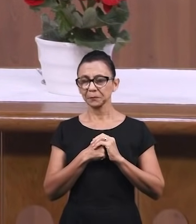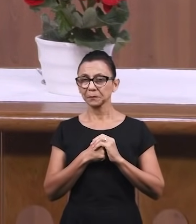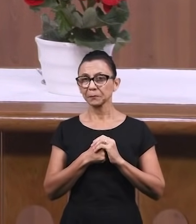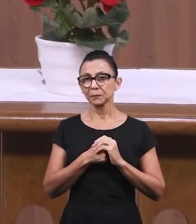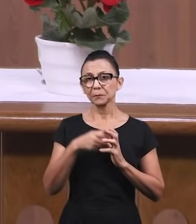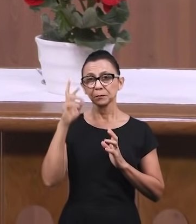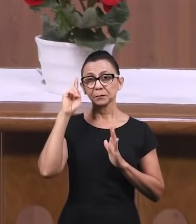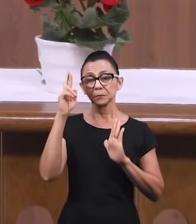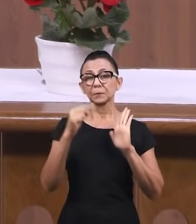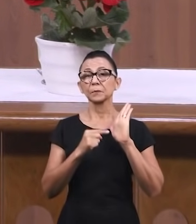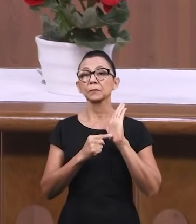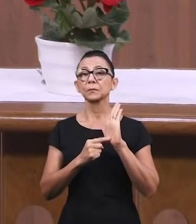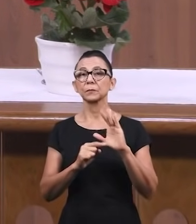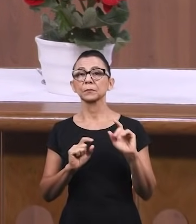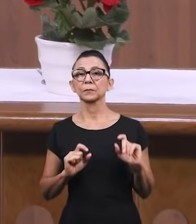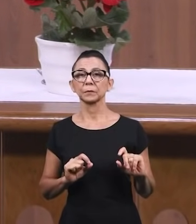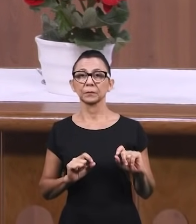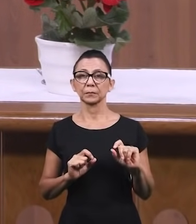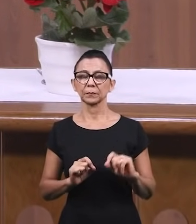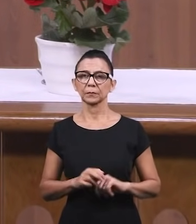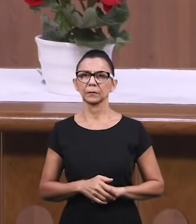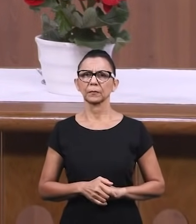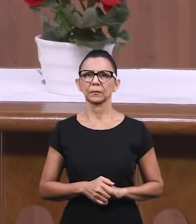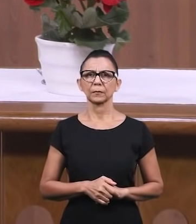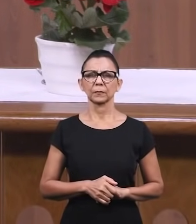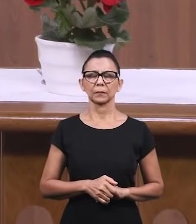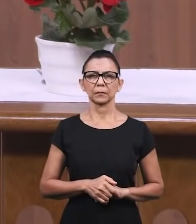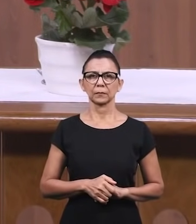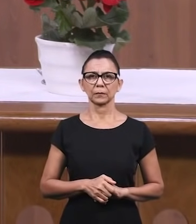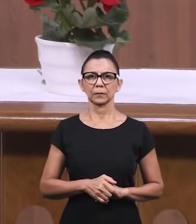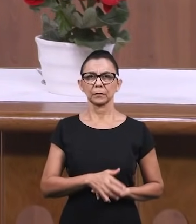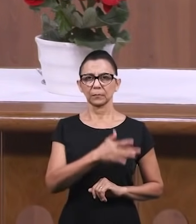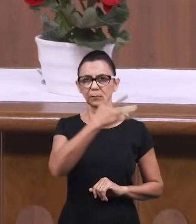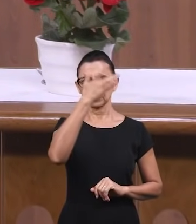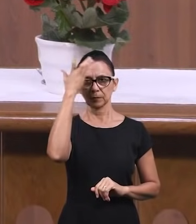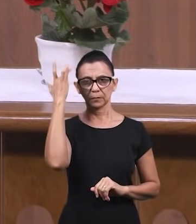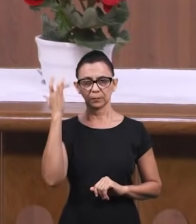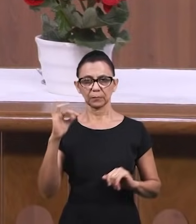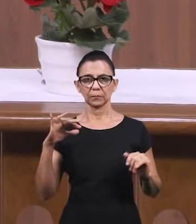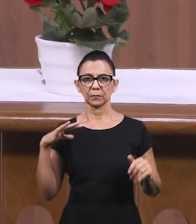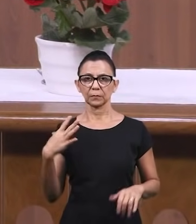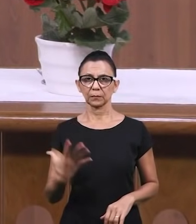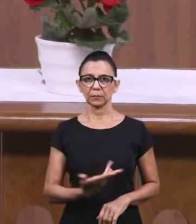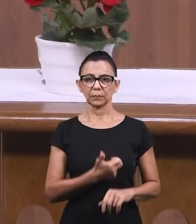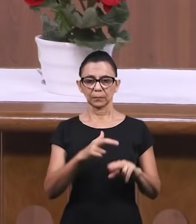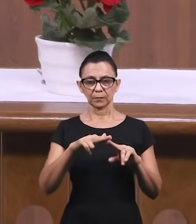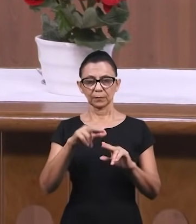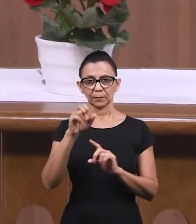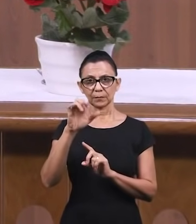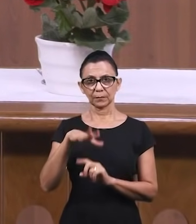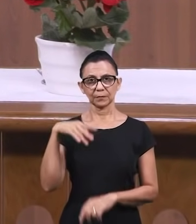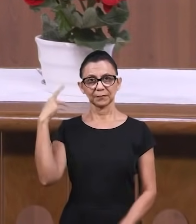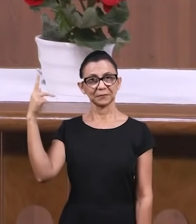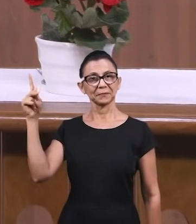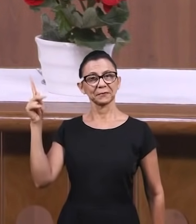Primeiramente, o Senhor nos mostra que aqueles que são salvos pela graça dele